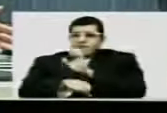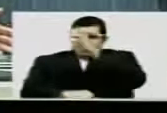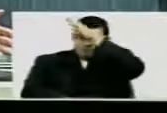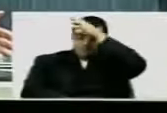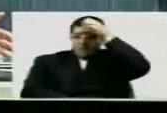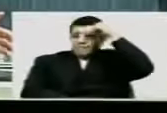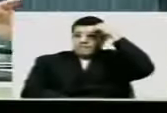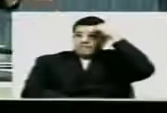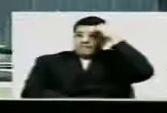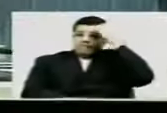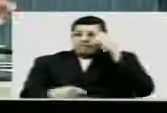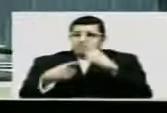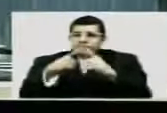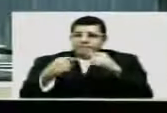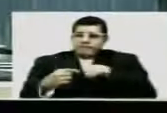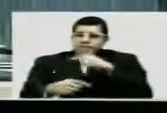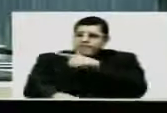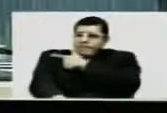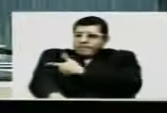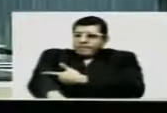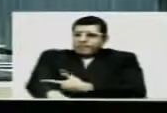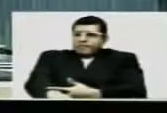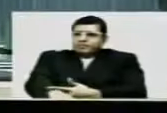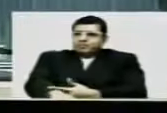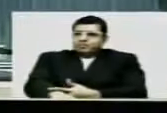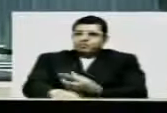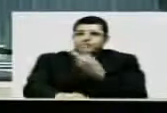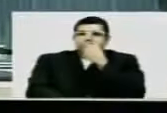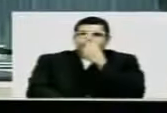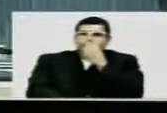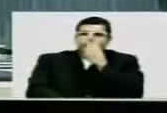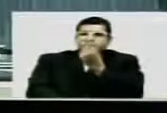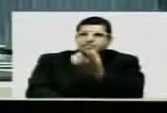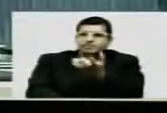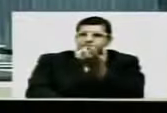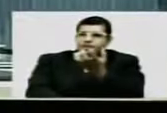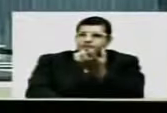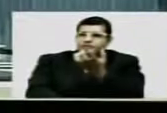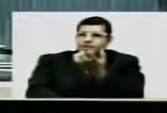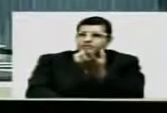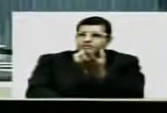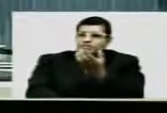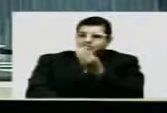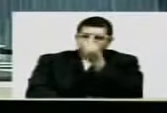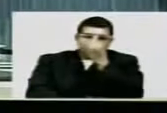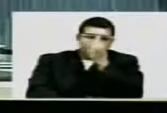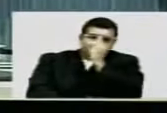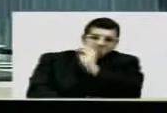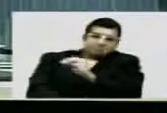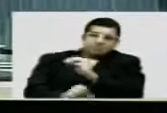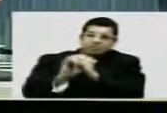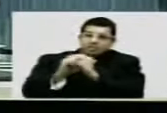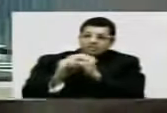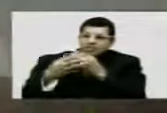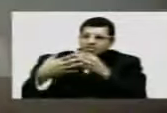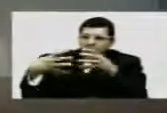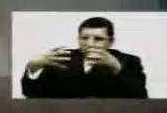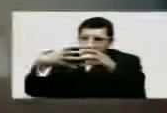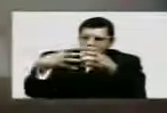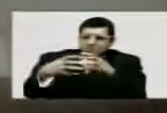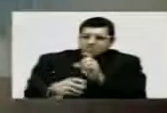do Amazonas, por quem eu tenho respeito, me parece que se